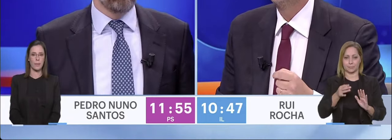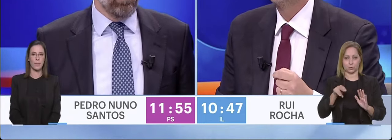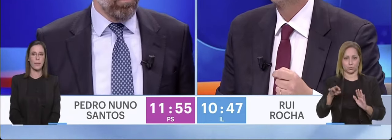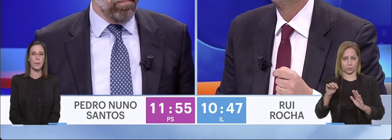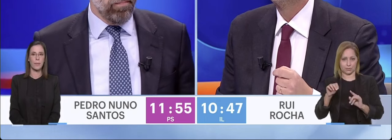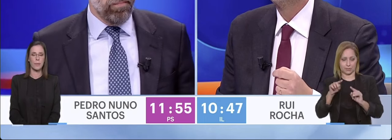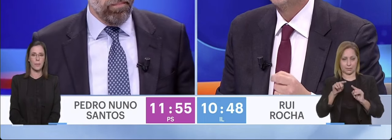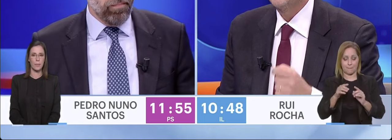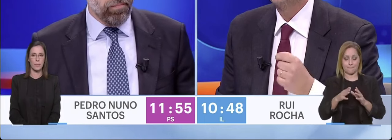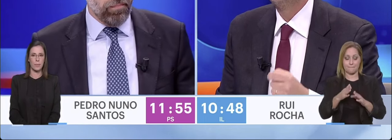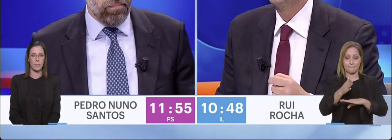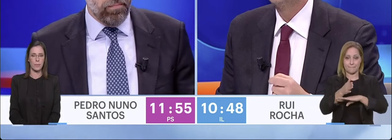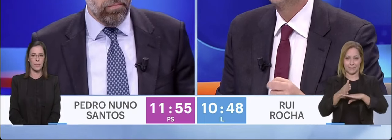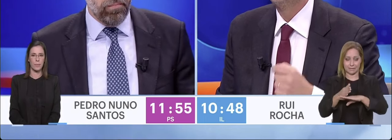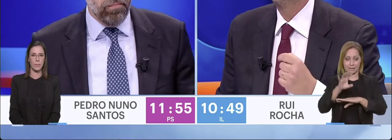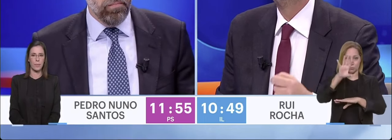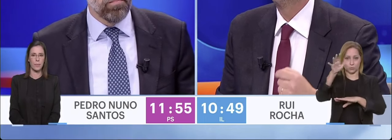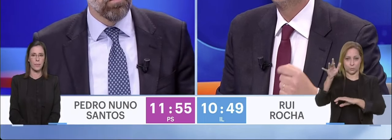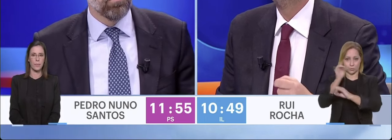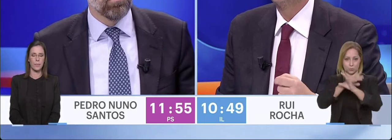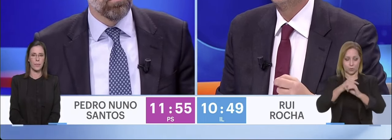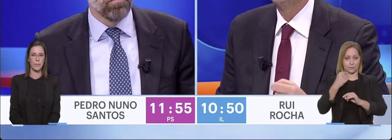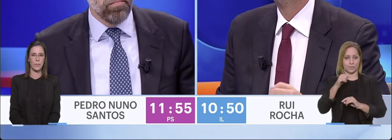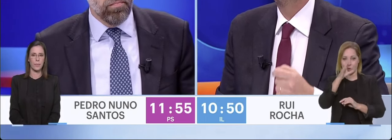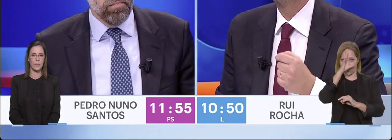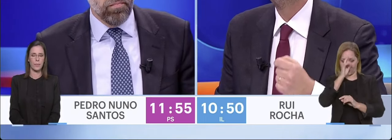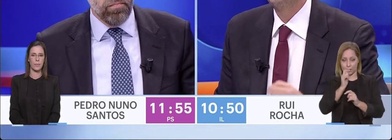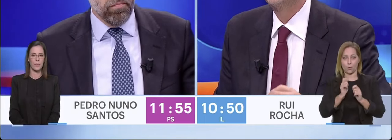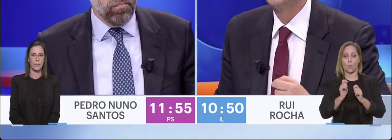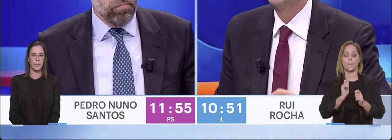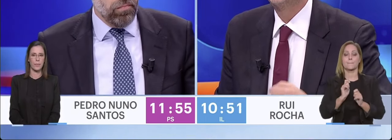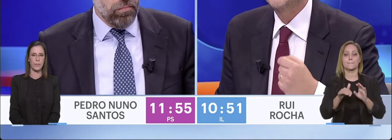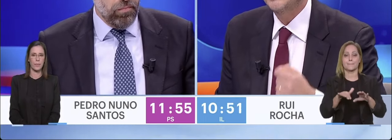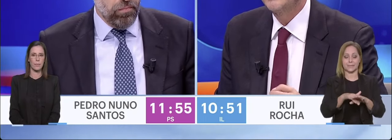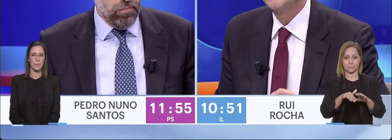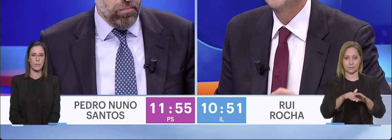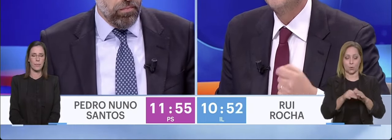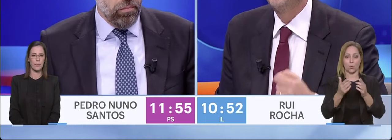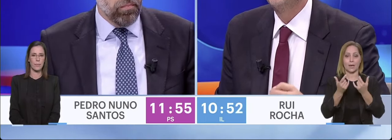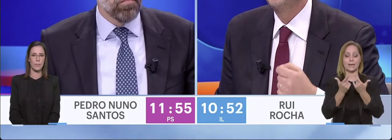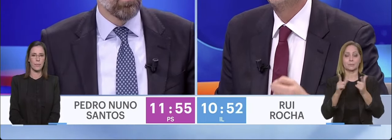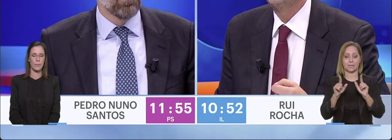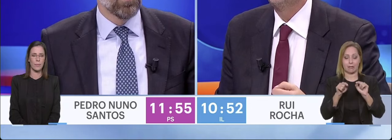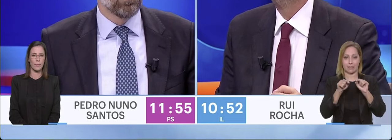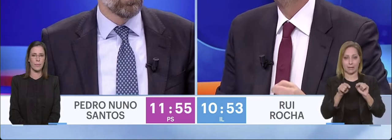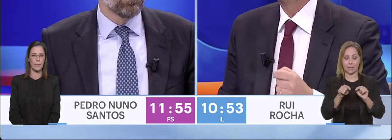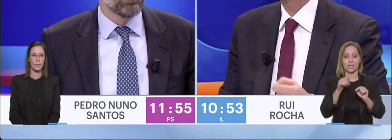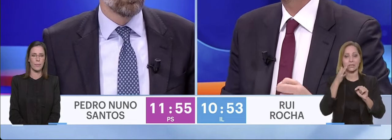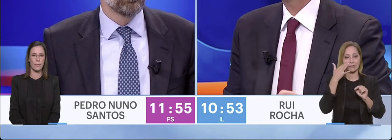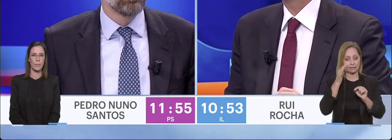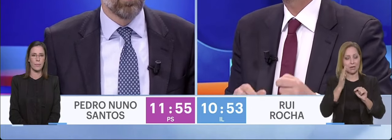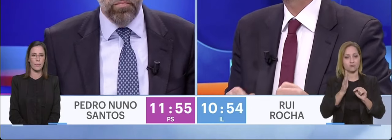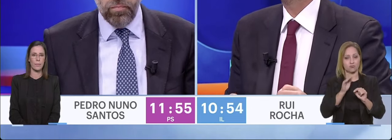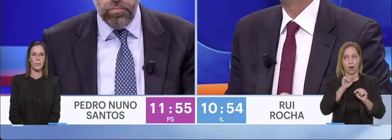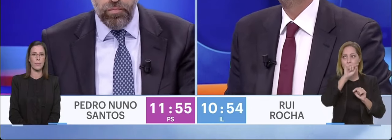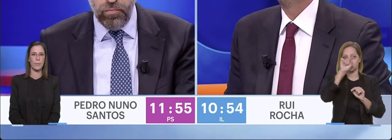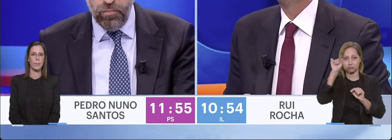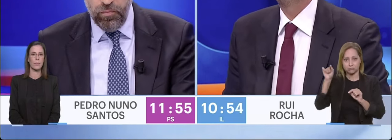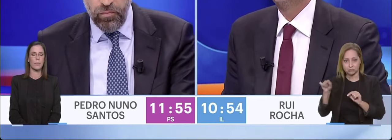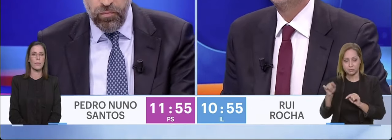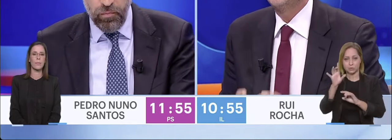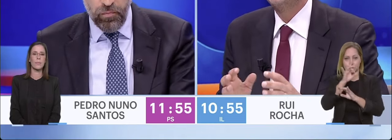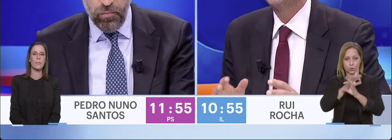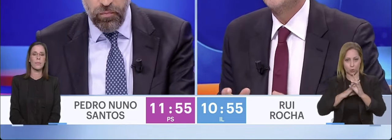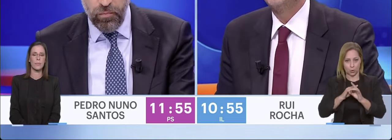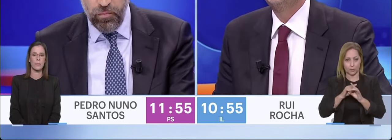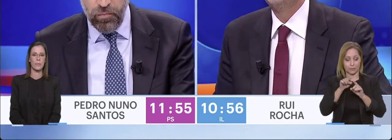países europeus há governos com participação Liberal são soluções testadas um pouco por toda a Europa e os senhores querem continuar que